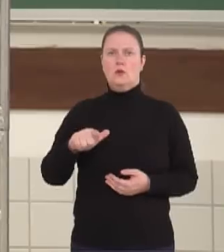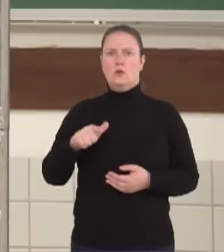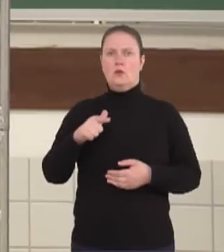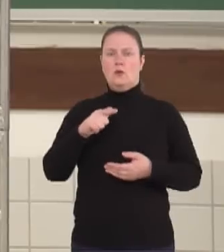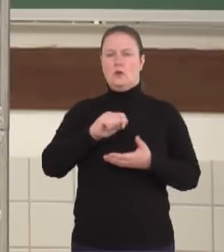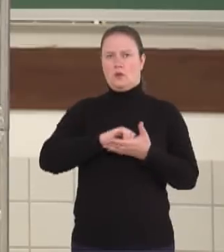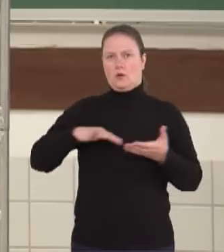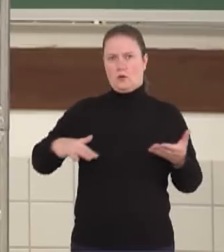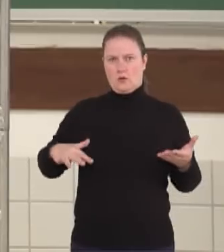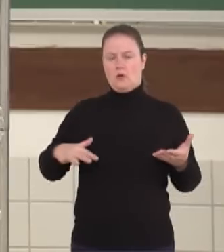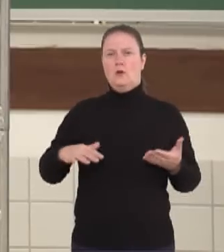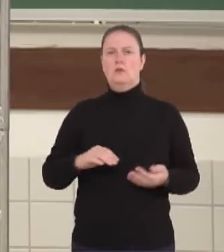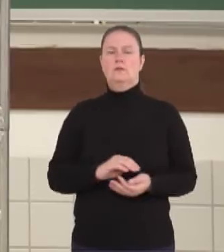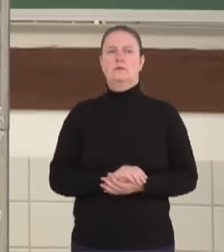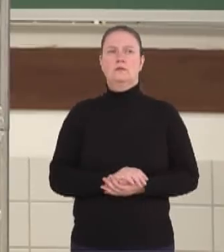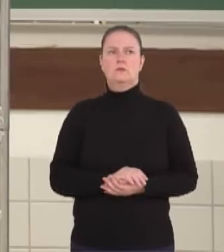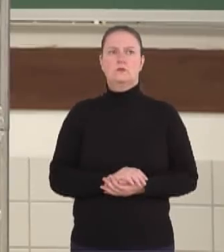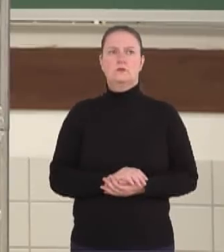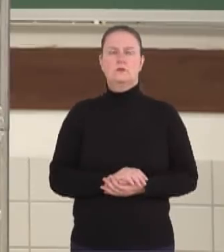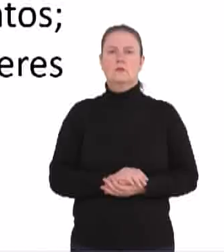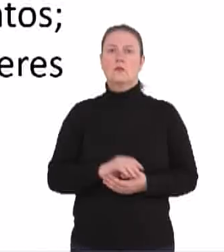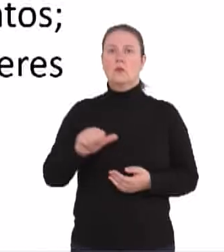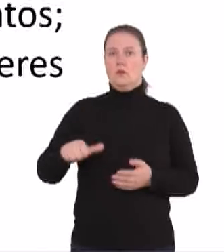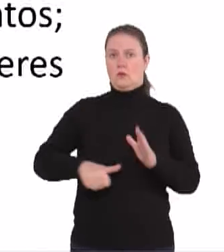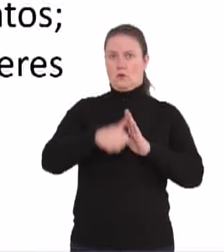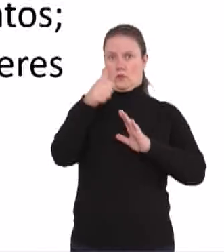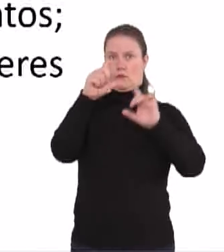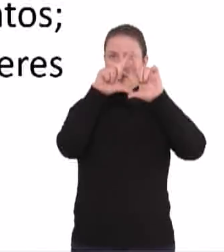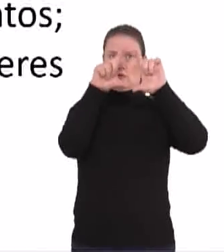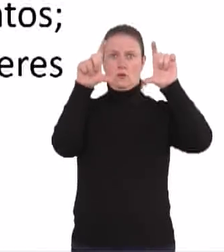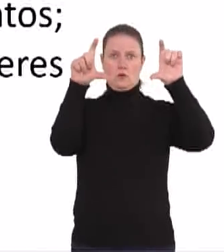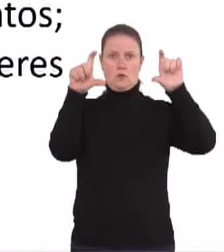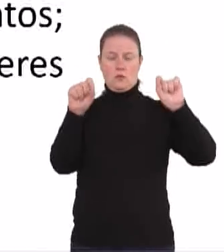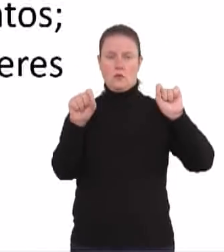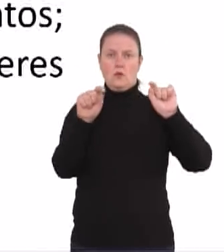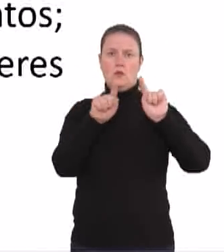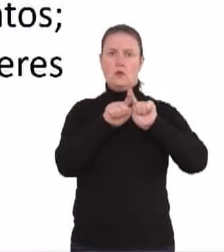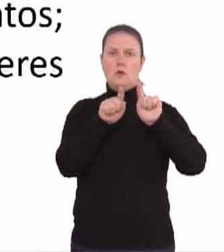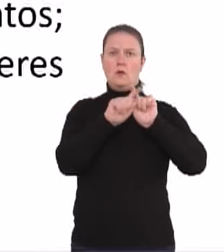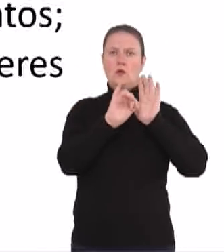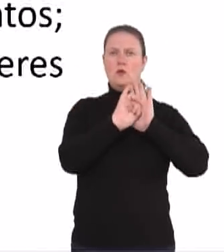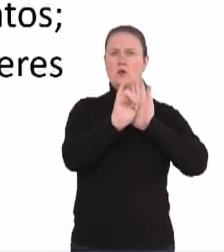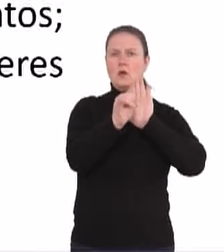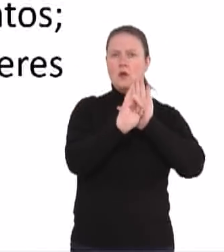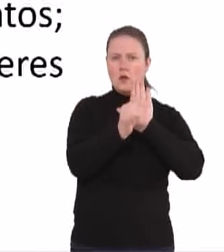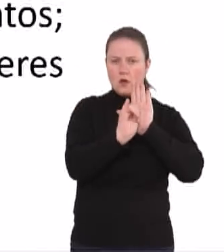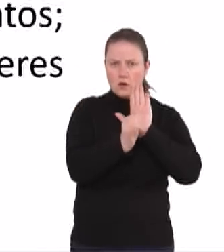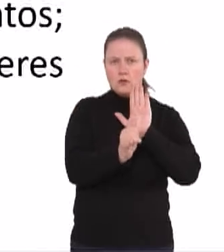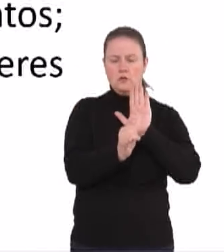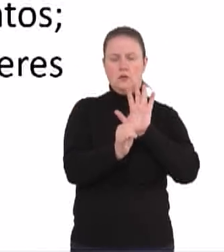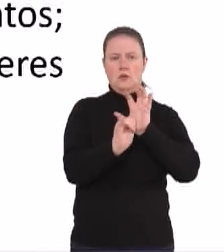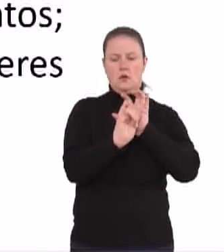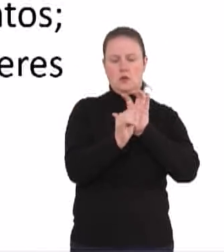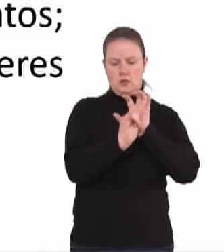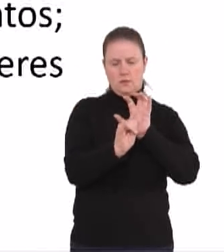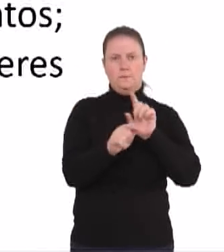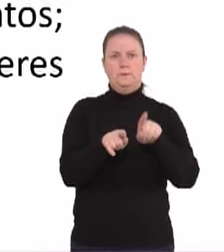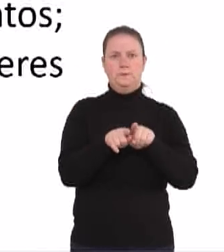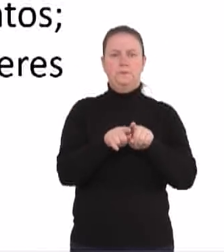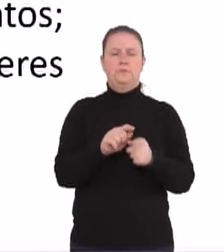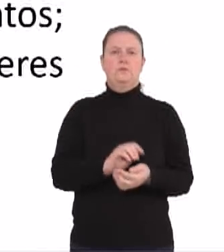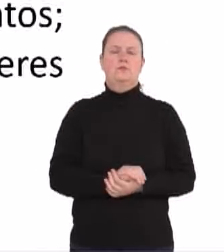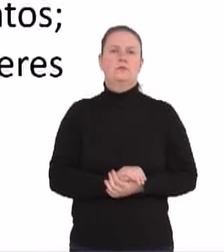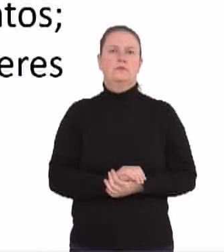Vamos reler aqui o primeiro parágrafo da lenda e analisar a pontuação. Agora a gente vai prestar atenção mais nas questões